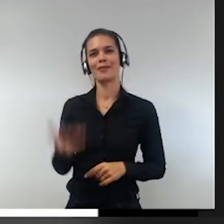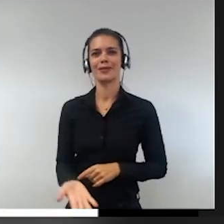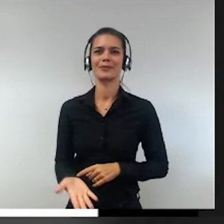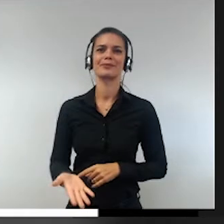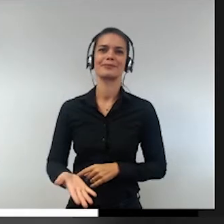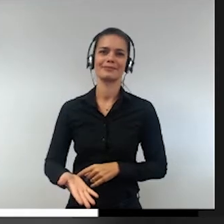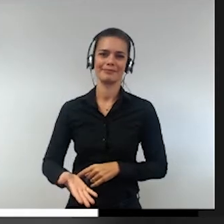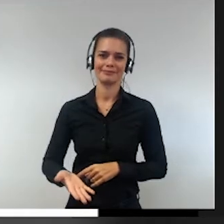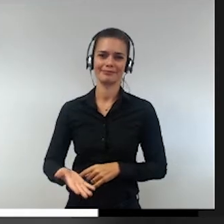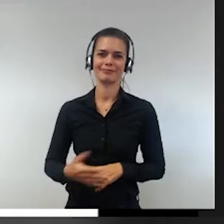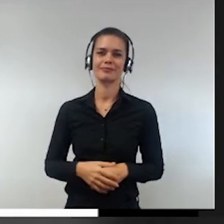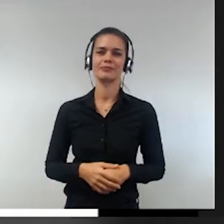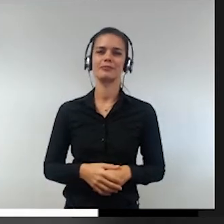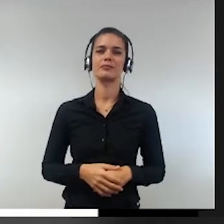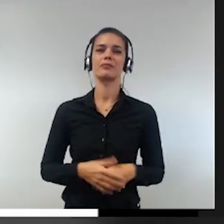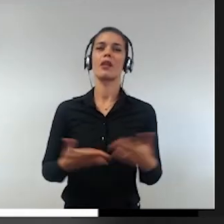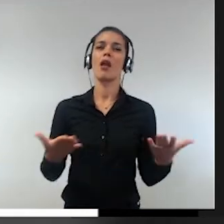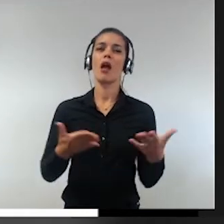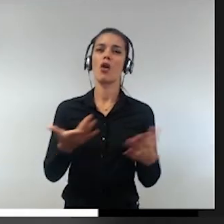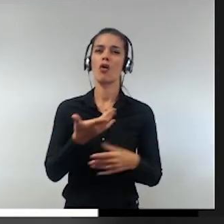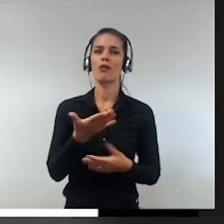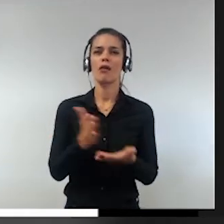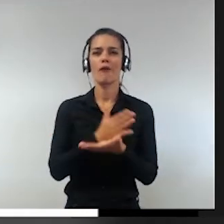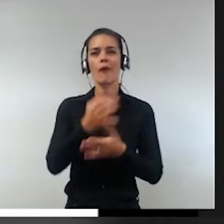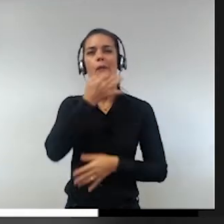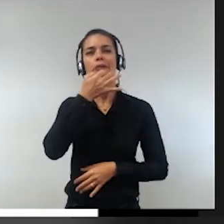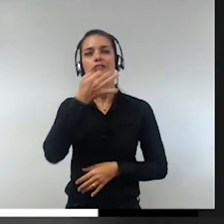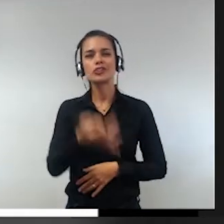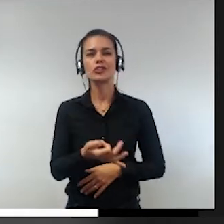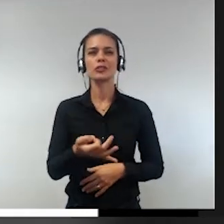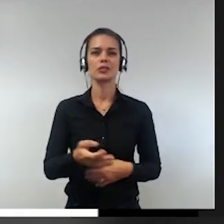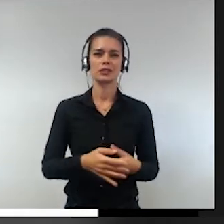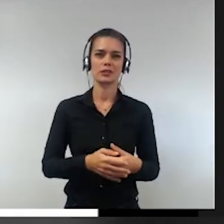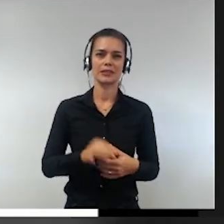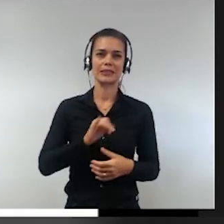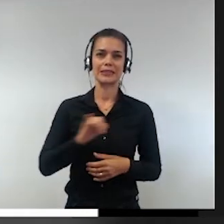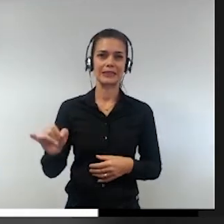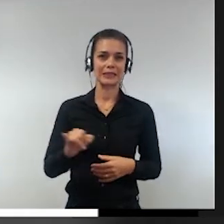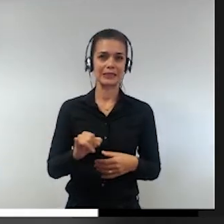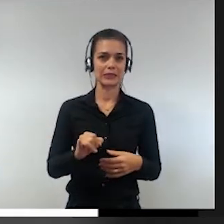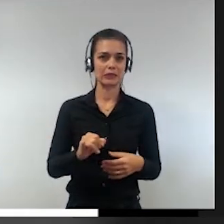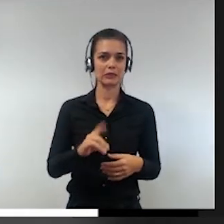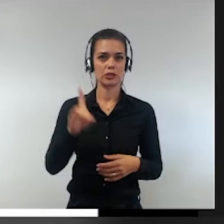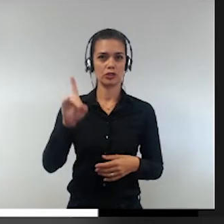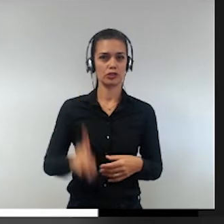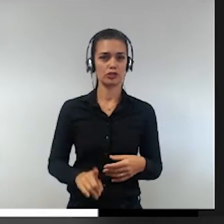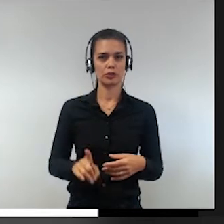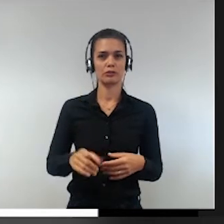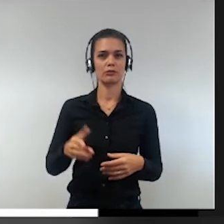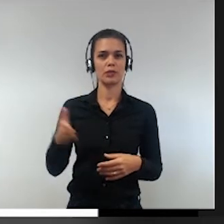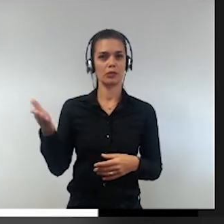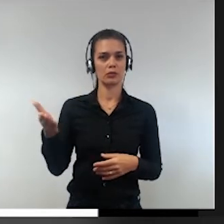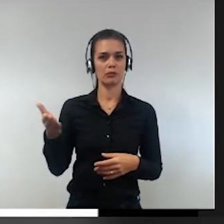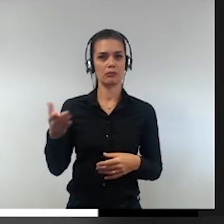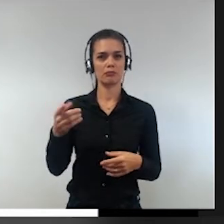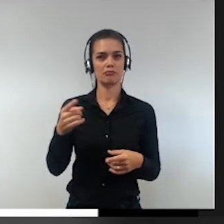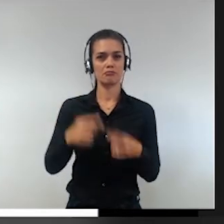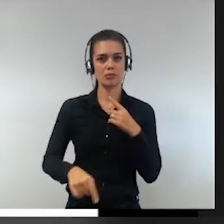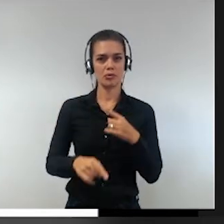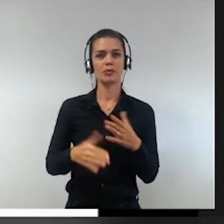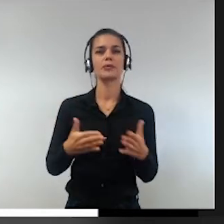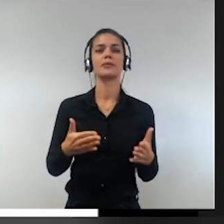legislação está aumentando, olha lá. E aí tem algumas dicas aí, se for violado o direito, né? Registrar queixa na delegacia, propor ação